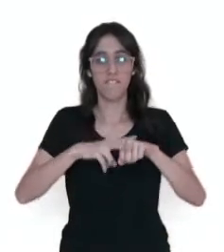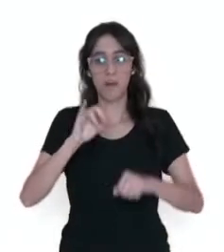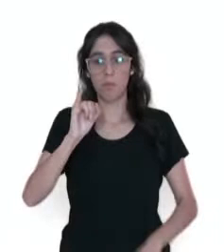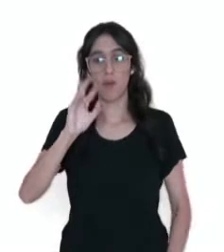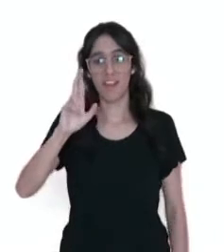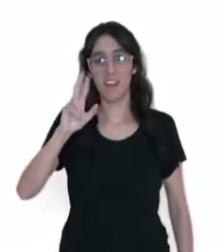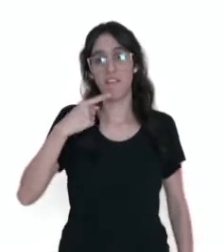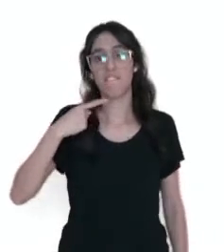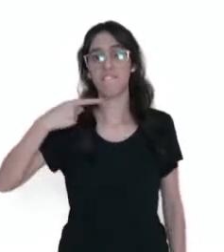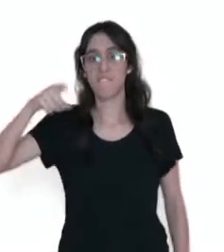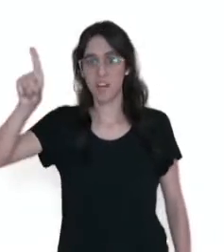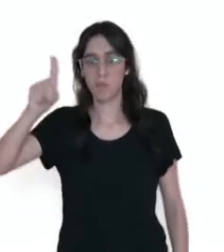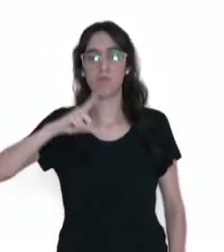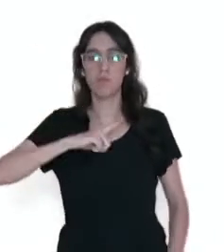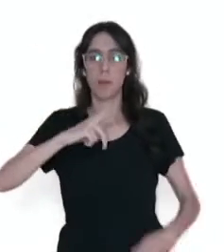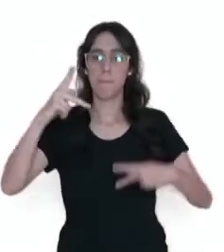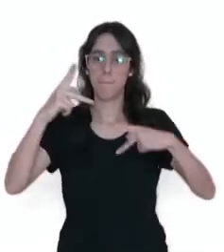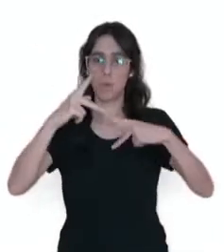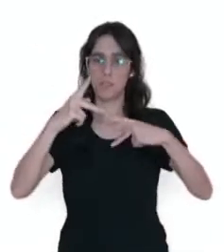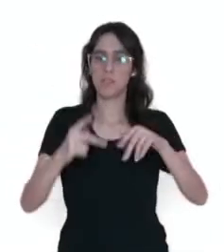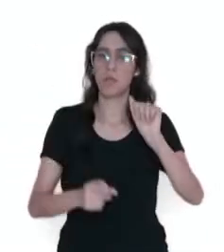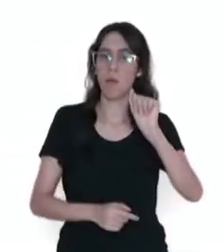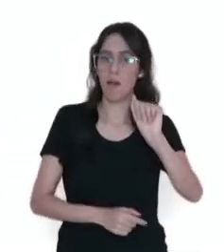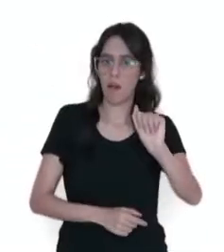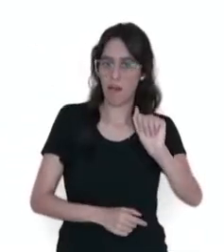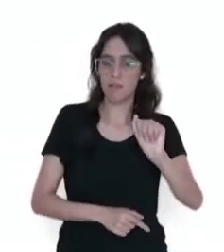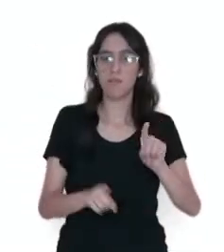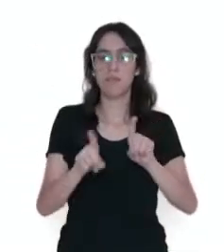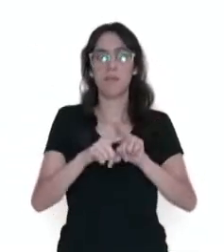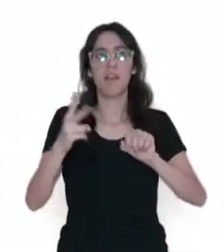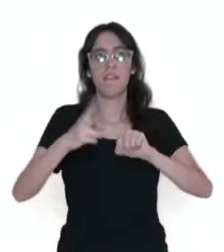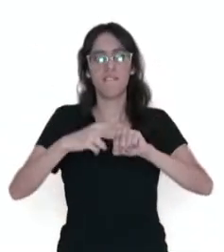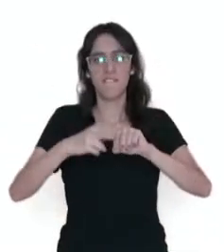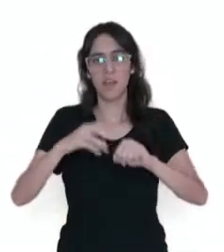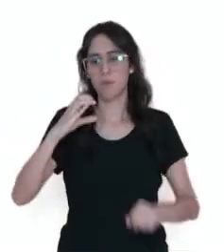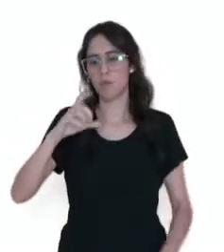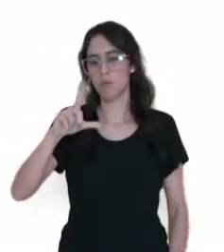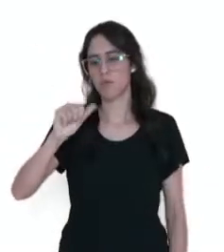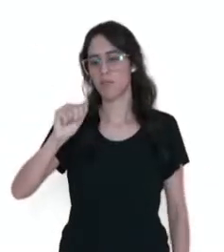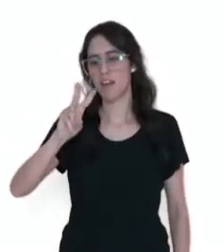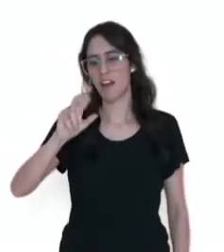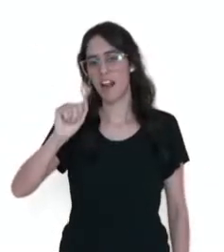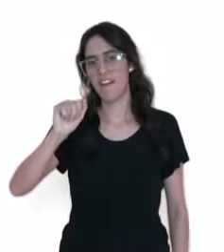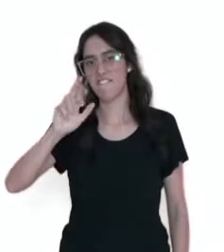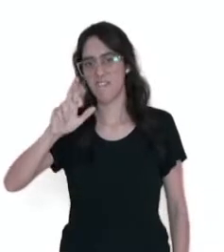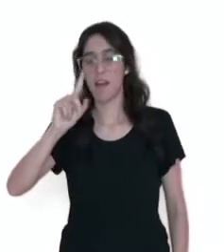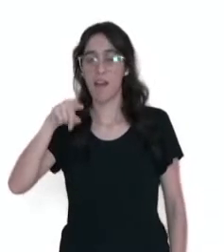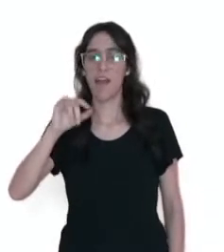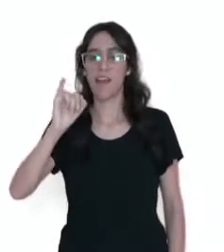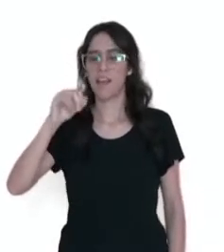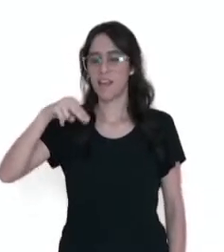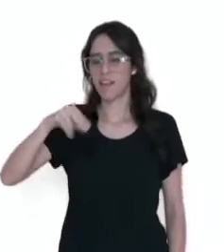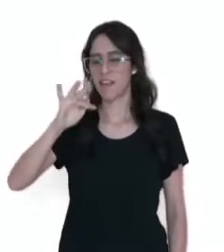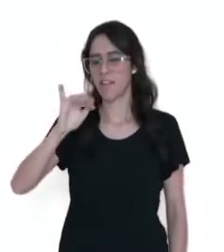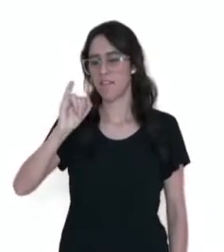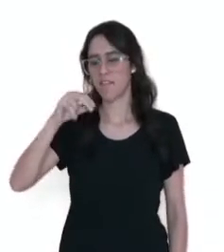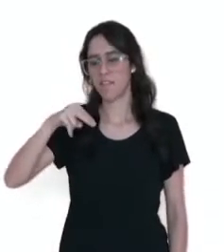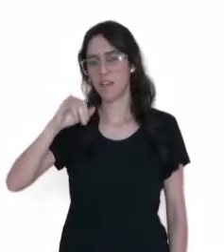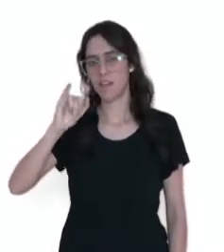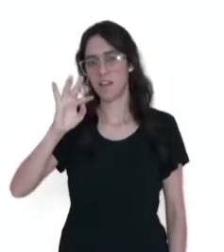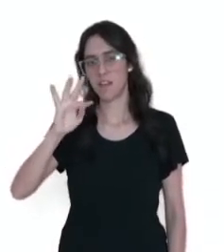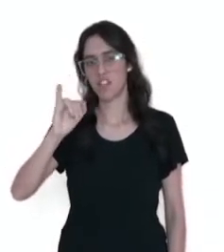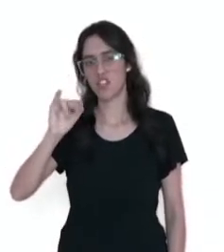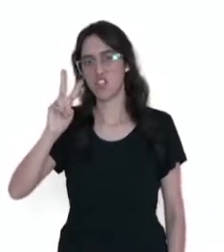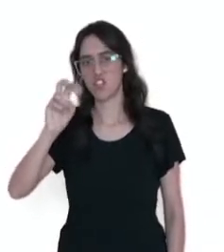vamos, preposição a, el verbo clavar, em el infinitivo. Los ojos